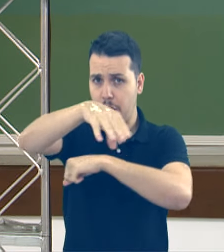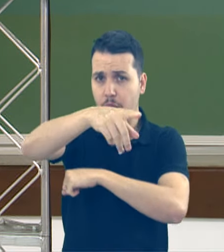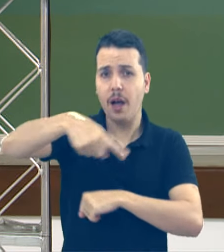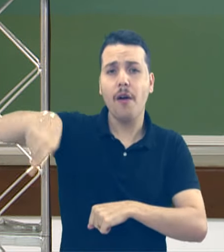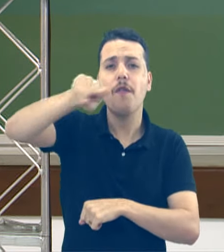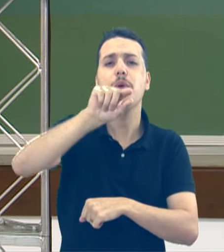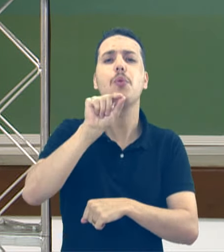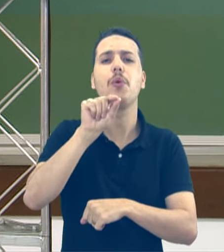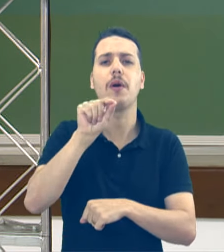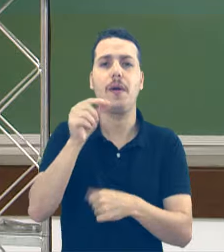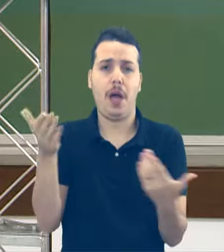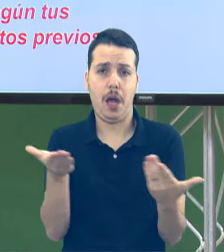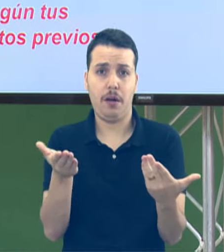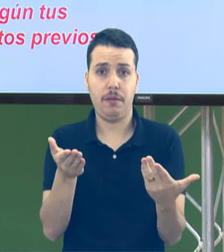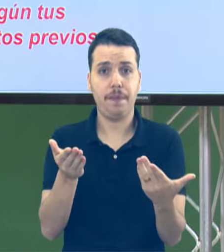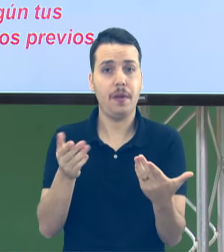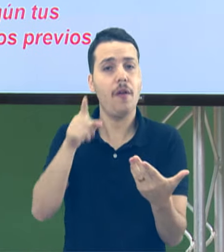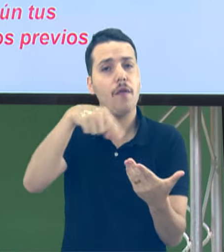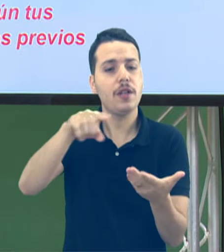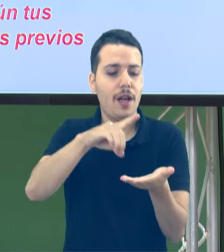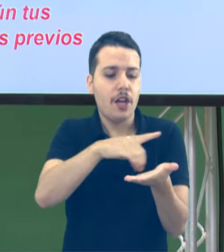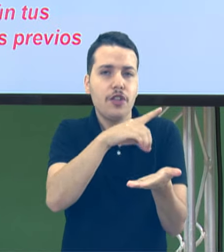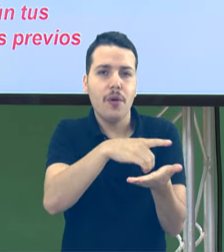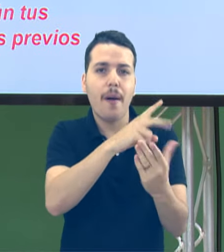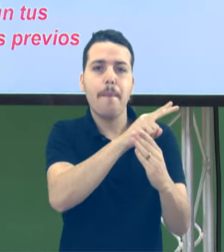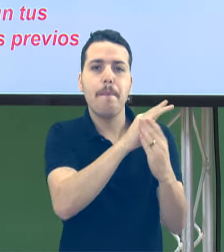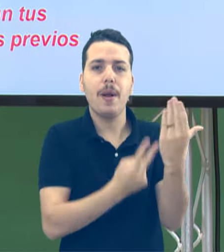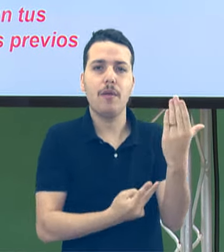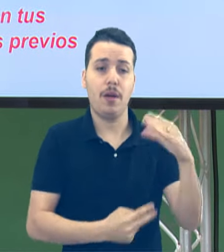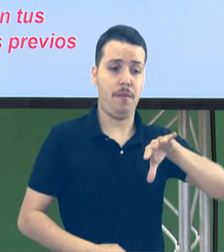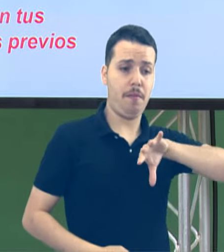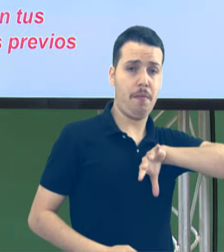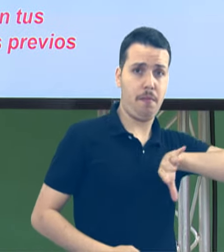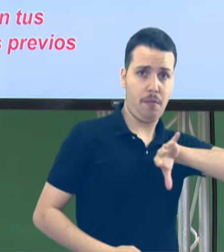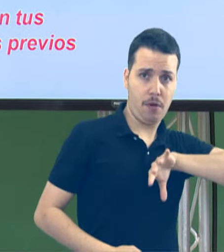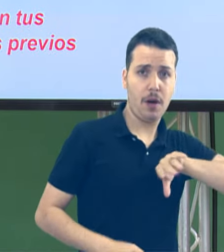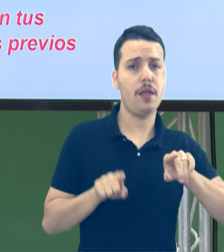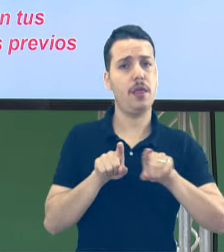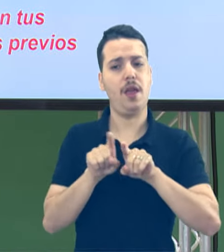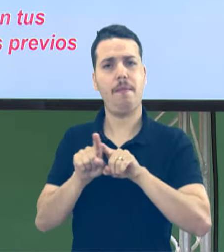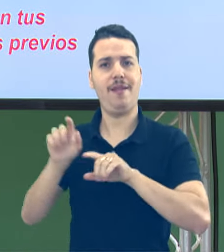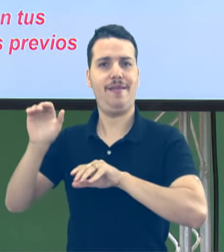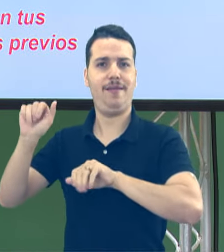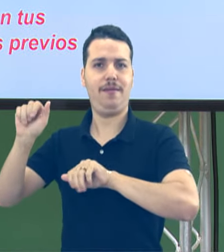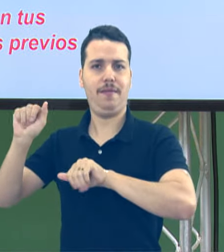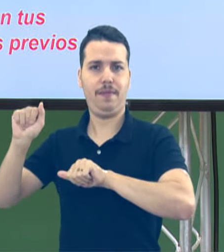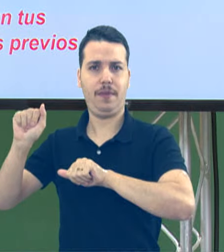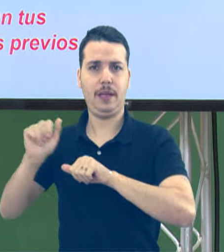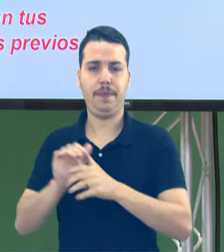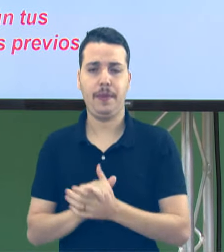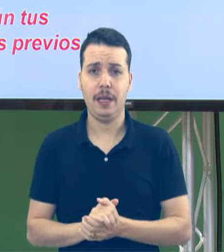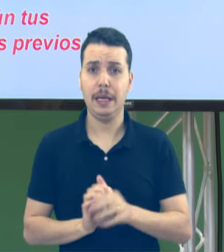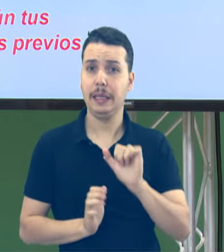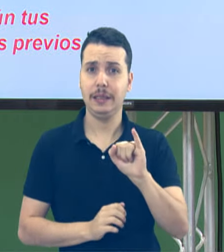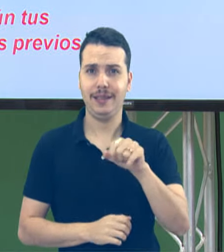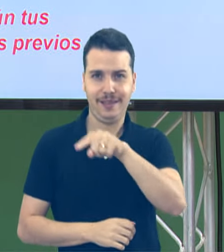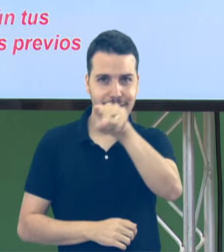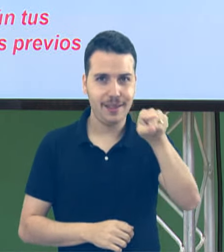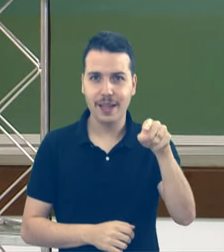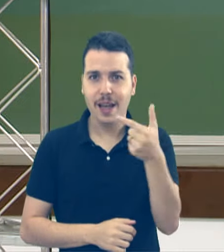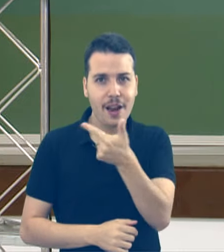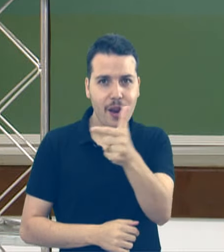uso de um dicionário bilíngue, português e espanhol. Se vocês não tiverem